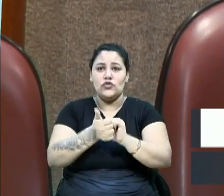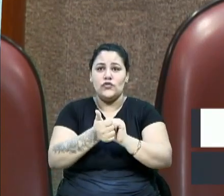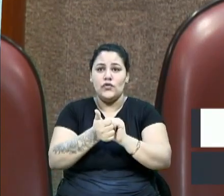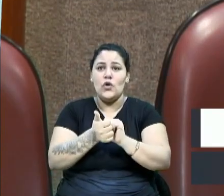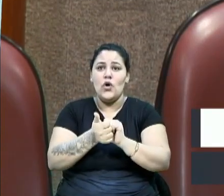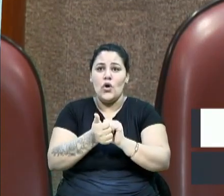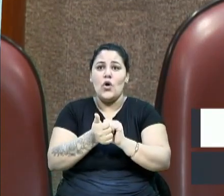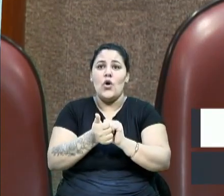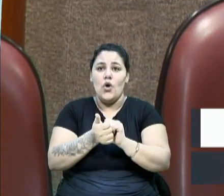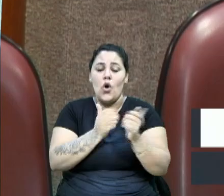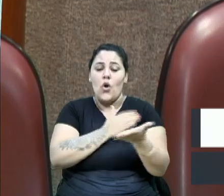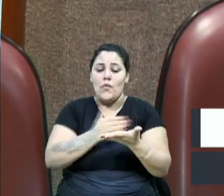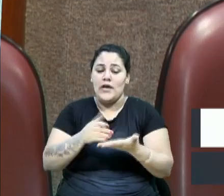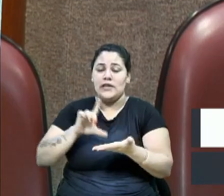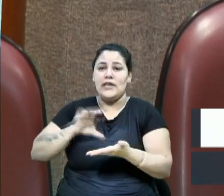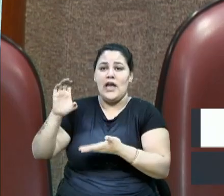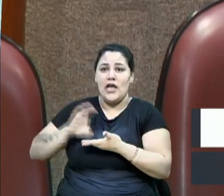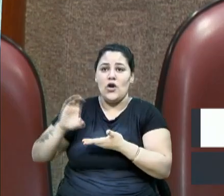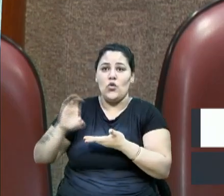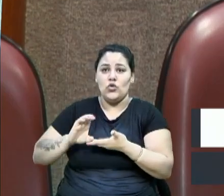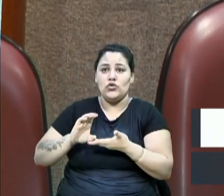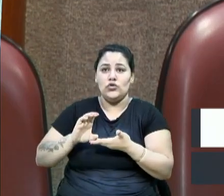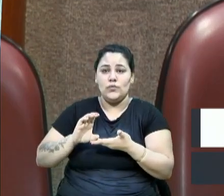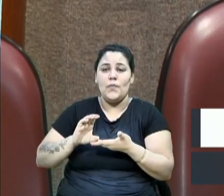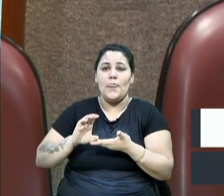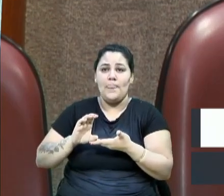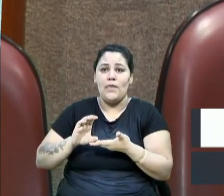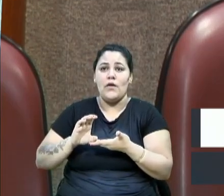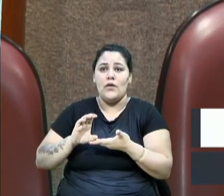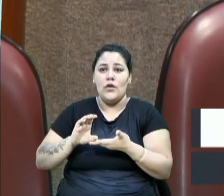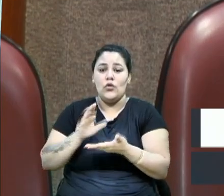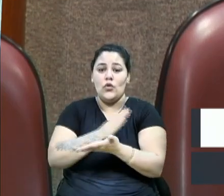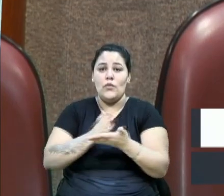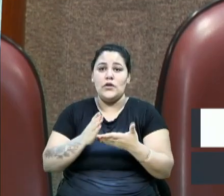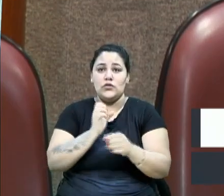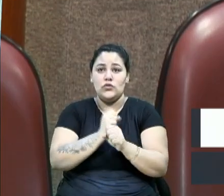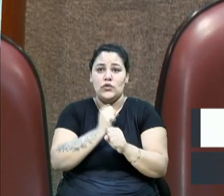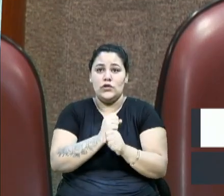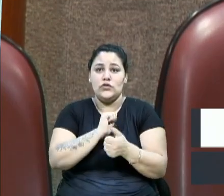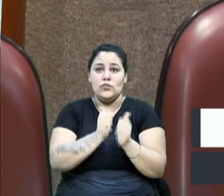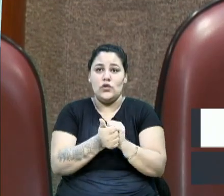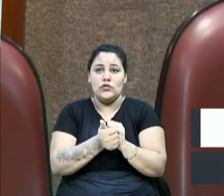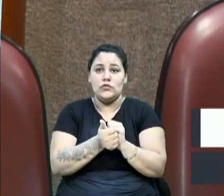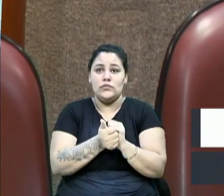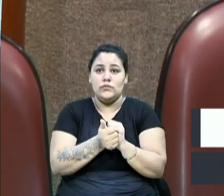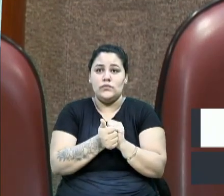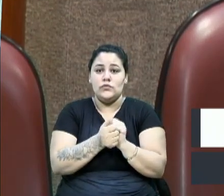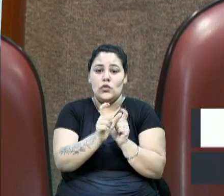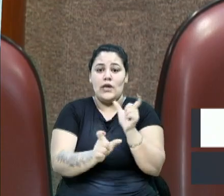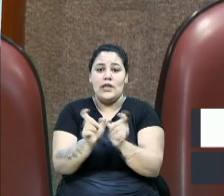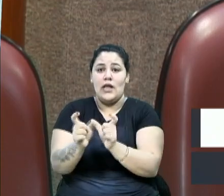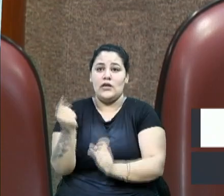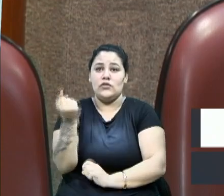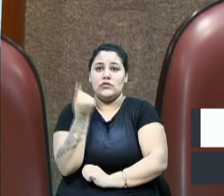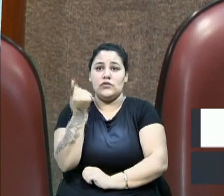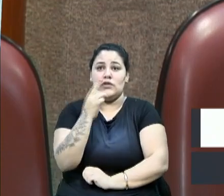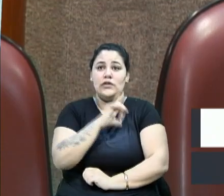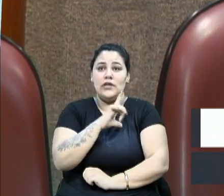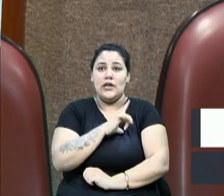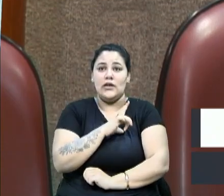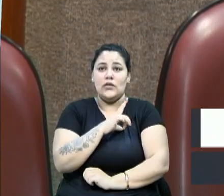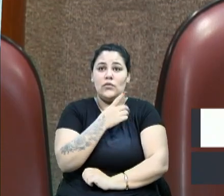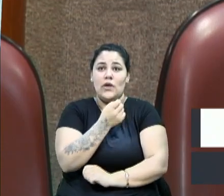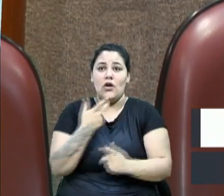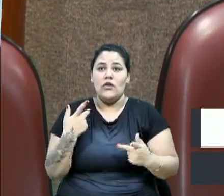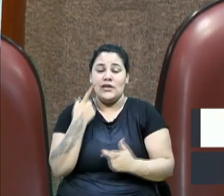do fiesport já no início do ano esportivo a questão do Atleta individual tem um tem um ponto bem interessante